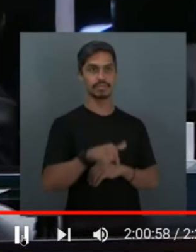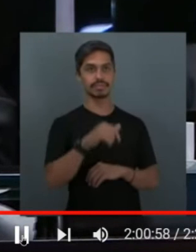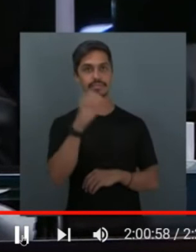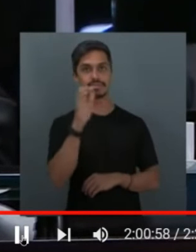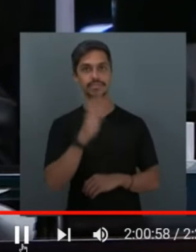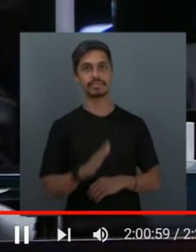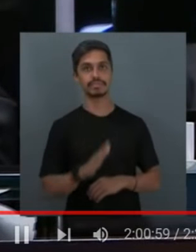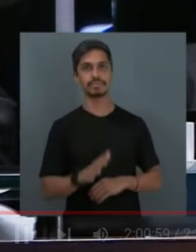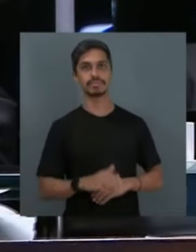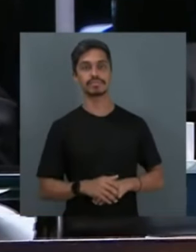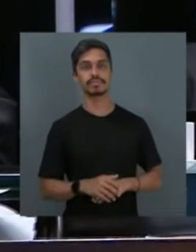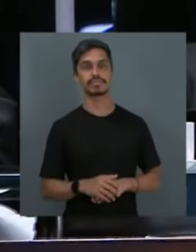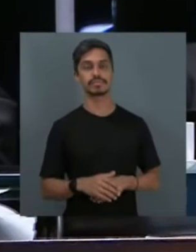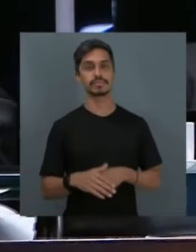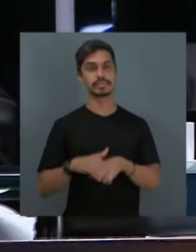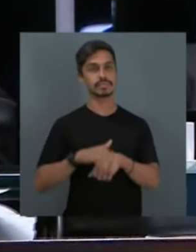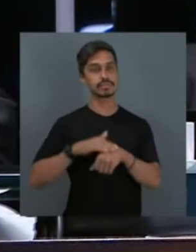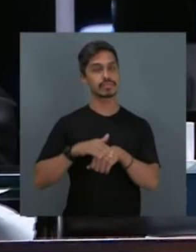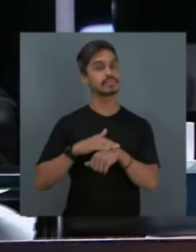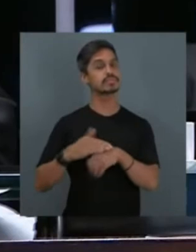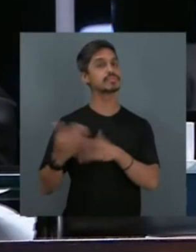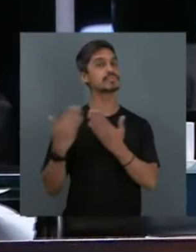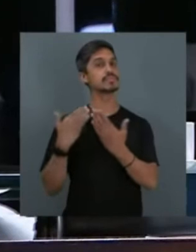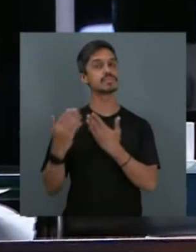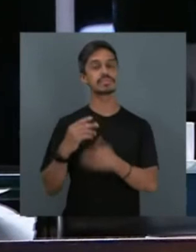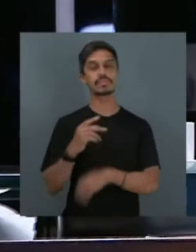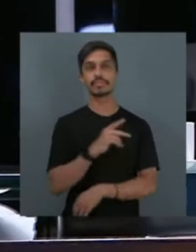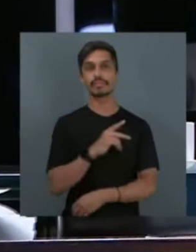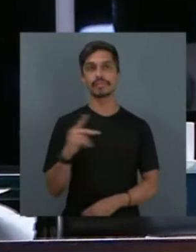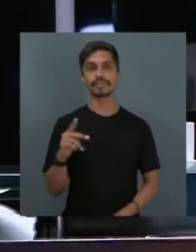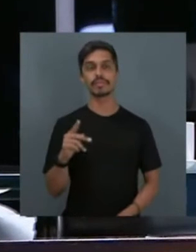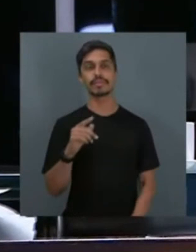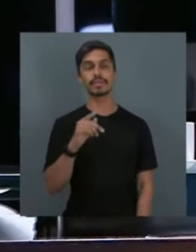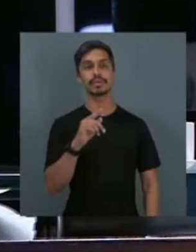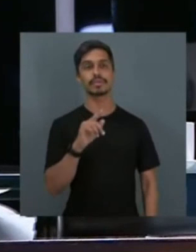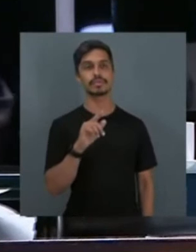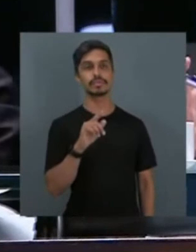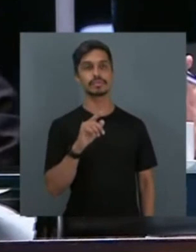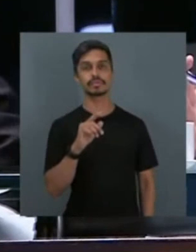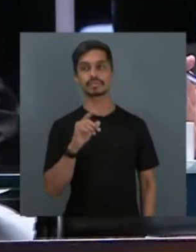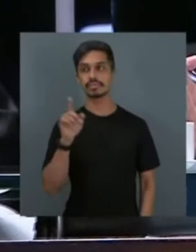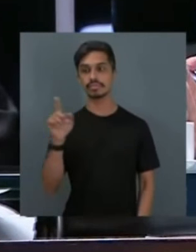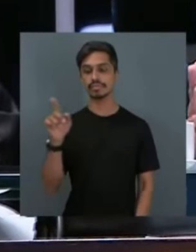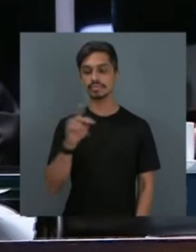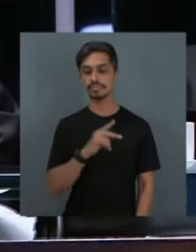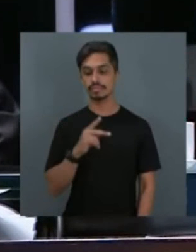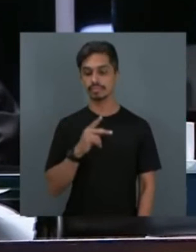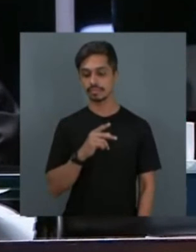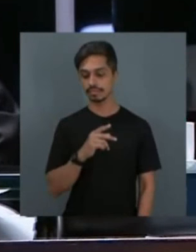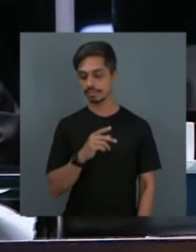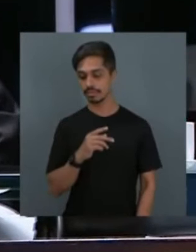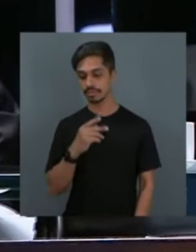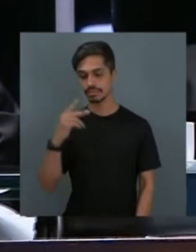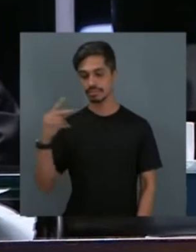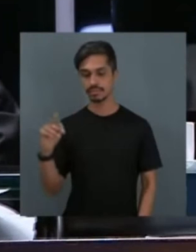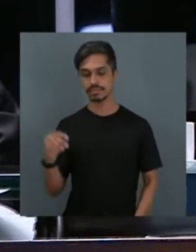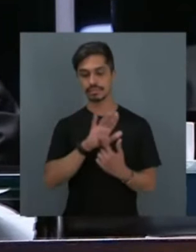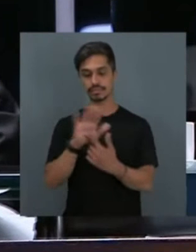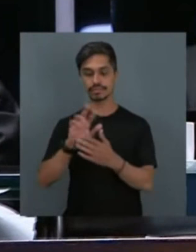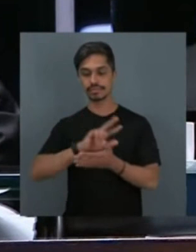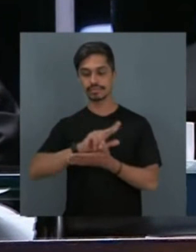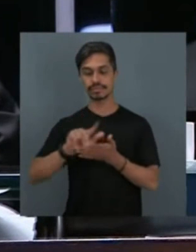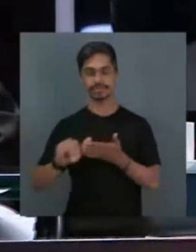essa estabelecida com a Presidente do Conselho Federal da Alemanha entre vários pontos e dialogar e destacados